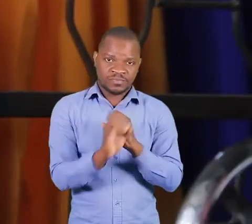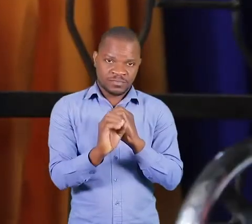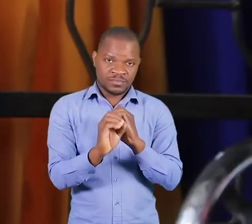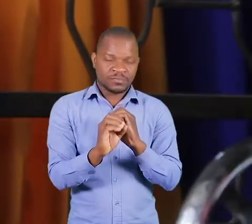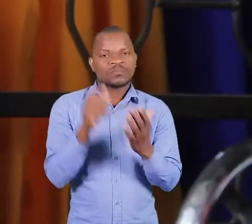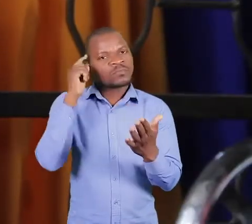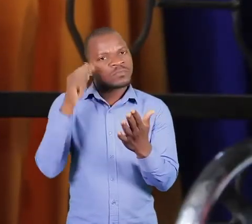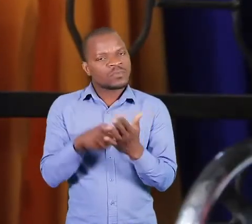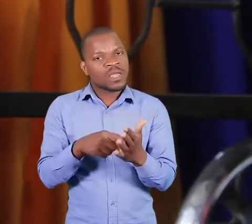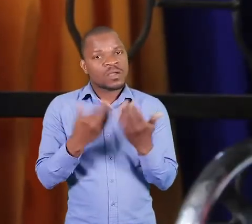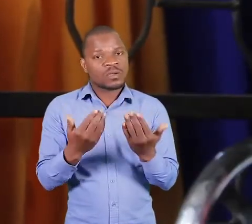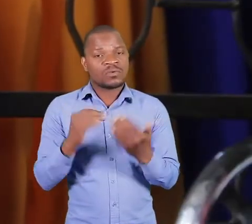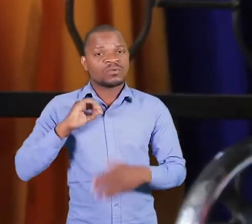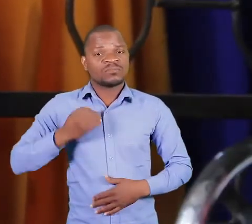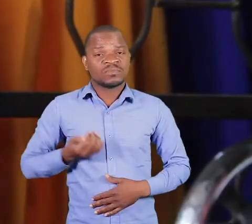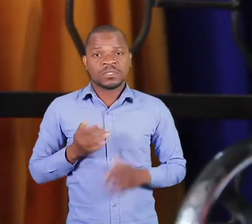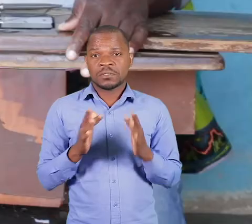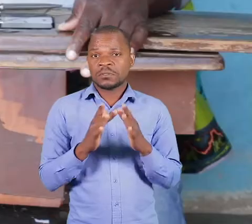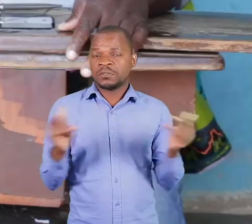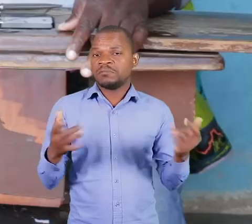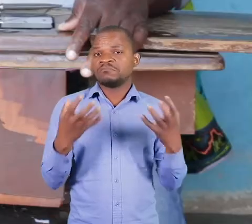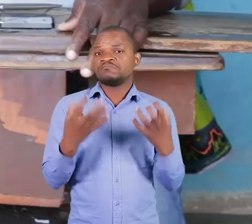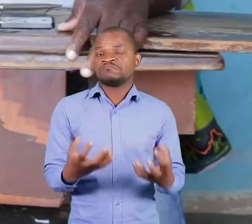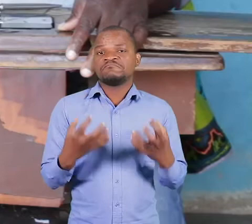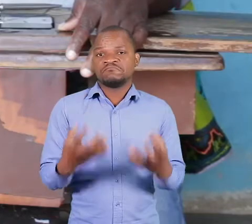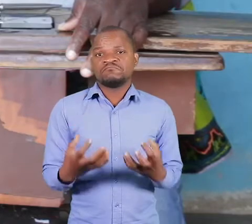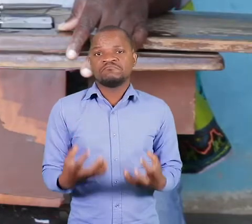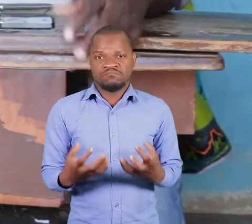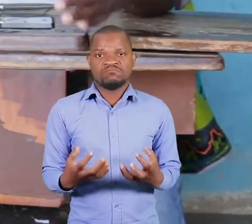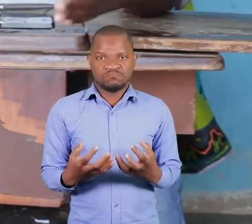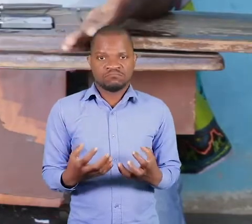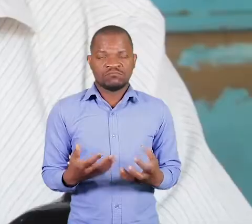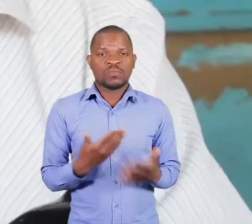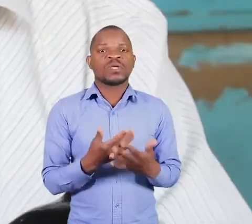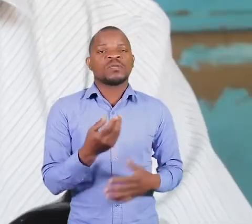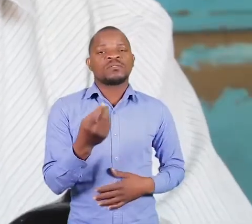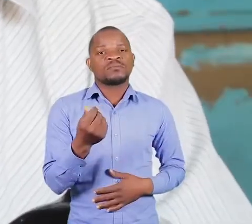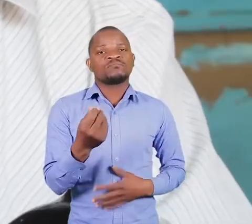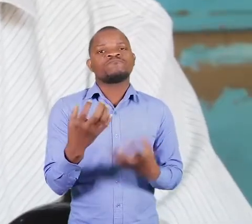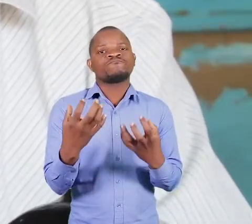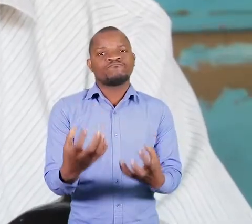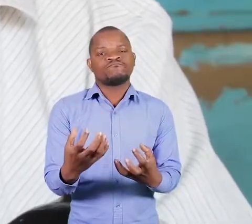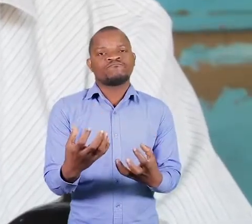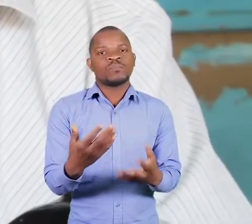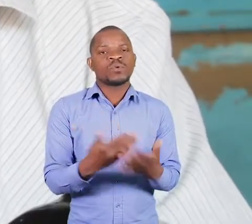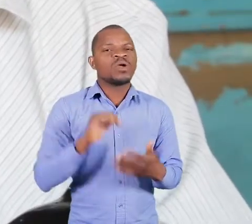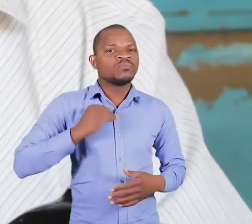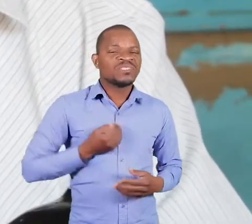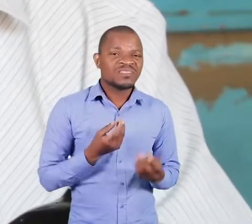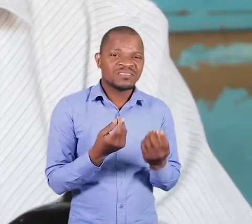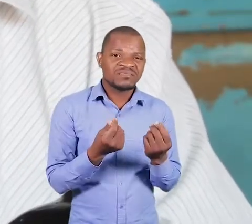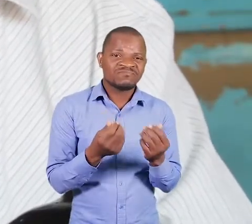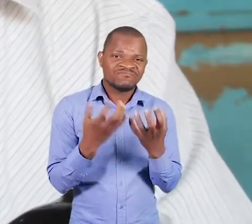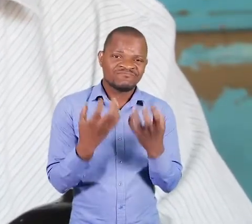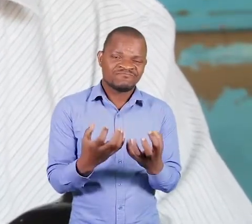a mulher, neste momento, ela não está completamente livre para poder exercer esse trabalho? Porque não tem dinheiro. Muitas das mulheres não têm